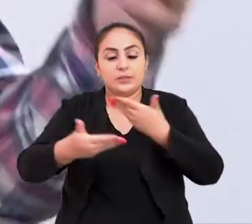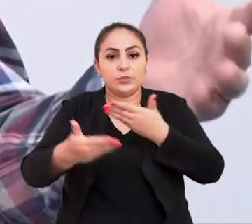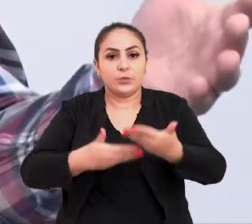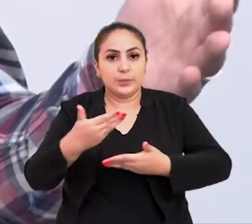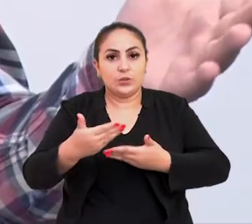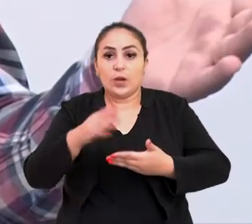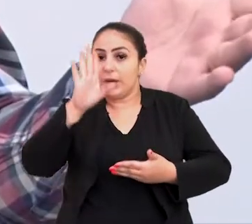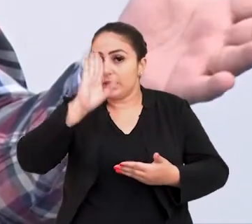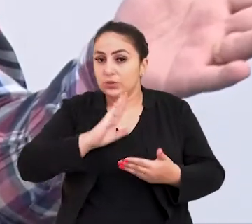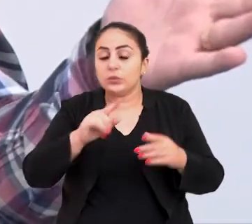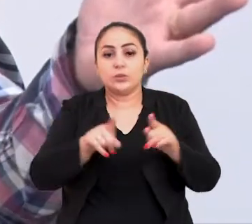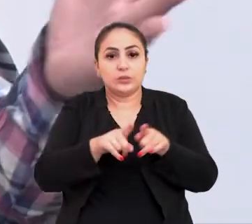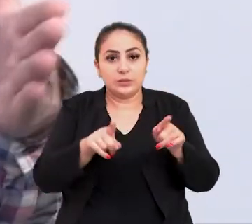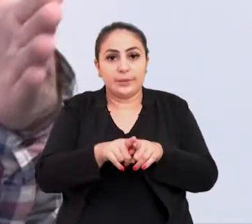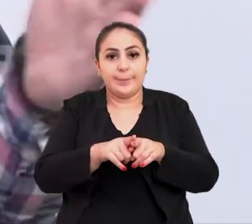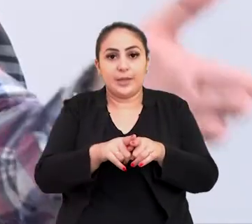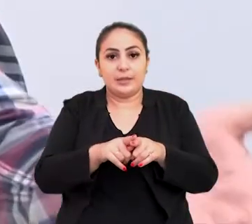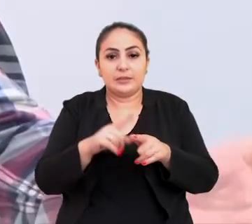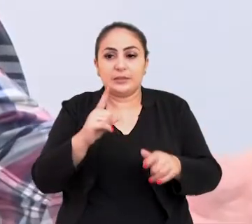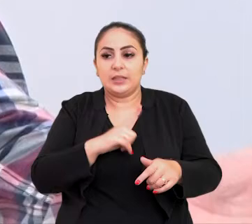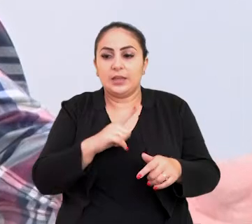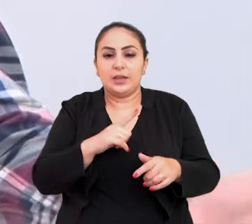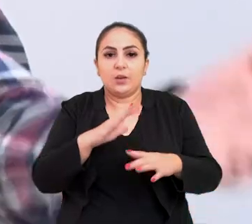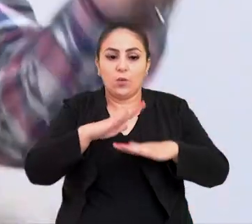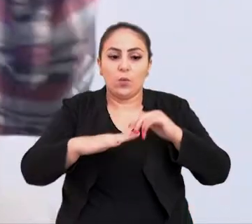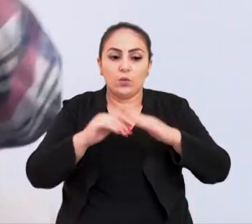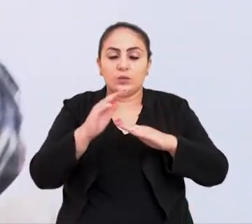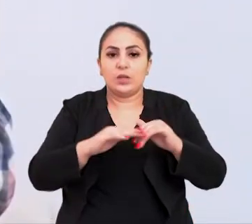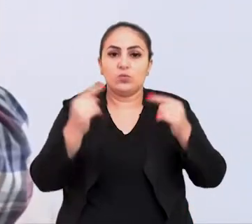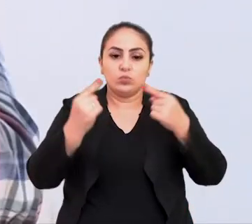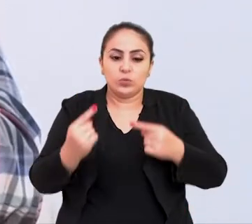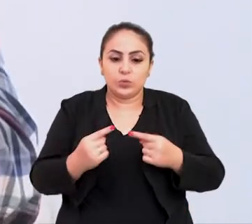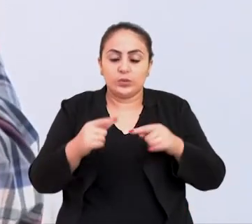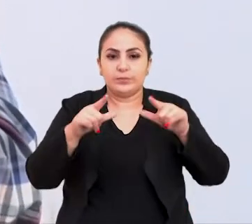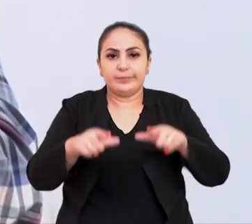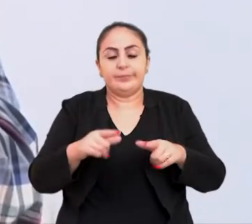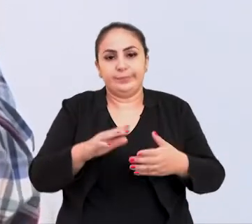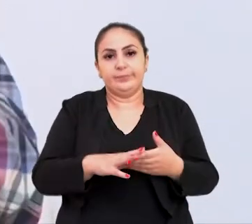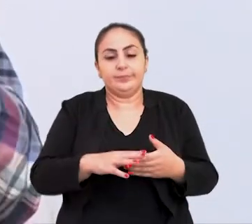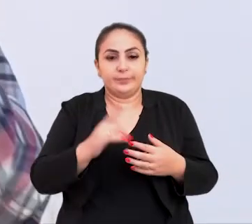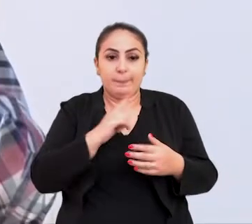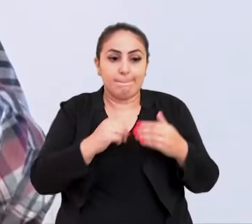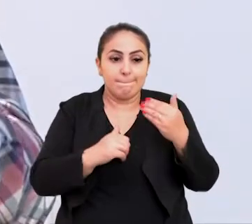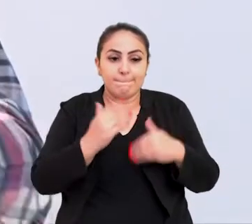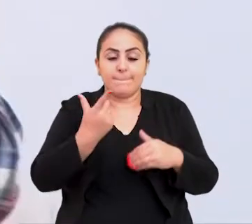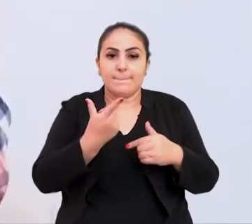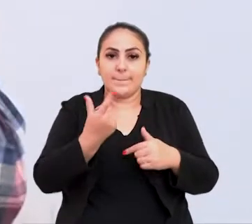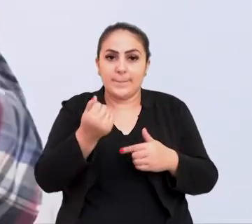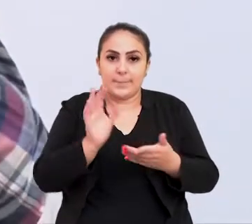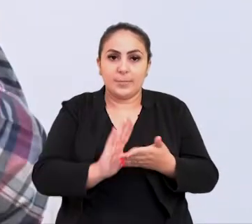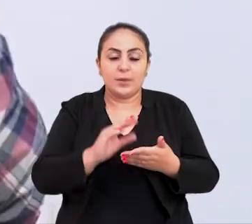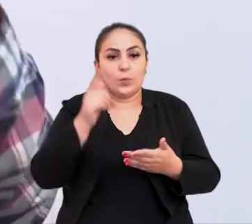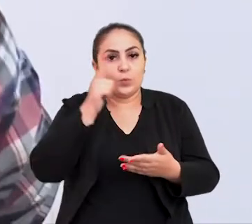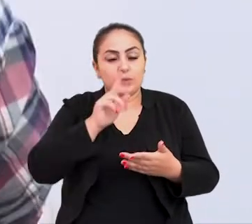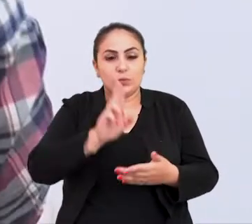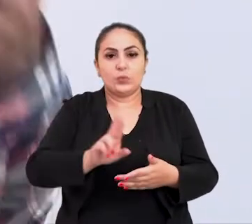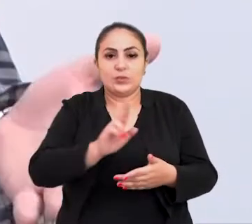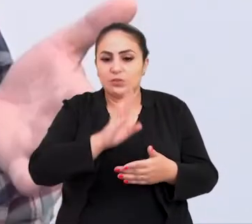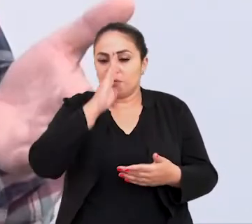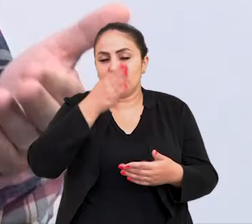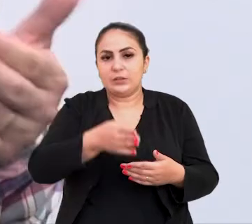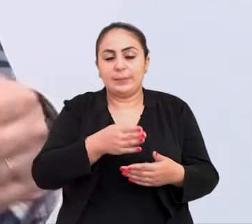os atendimentos gratuitos e também sem construir a estrutura física. E aí tendo mais recursos para ser